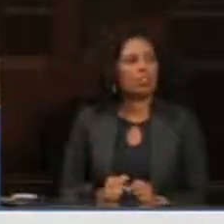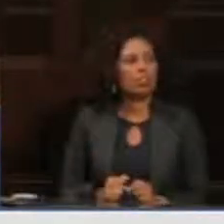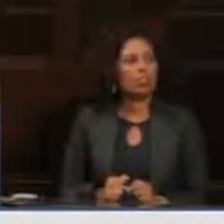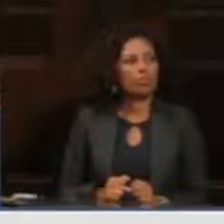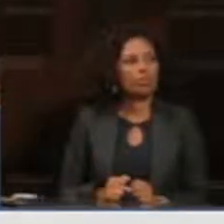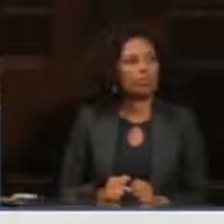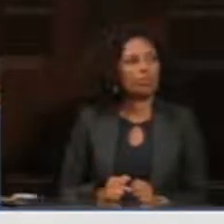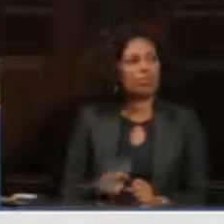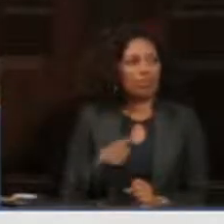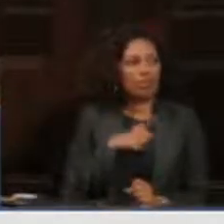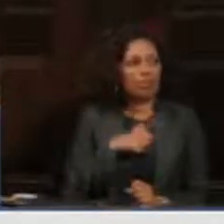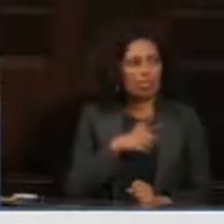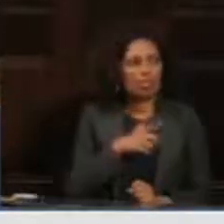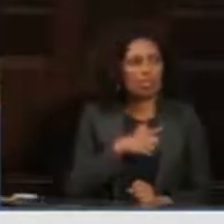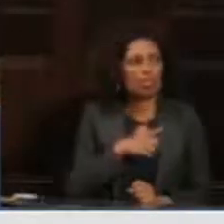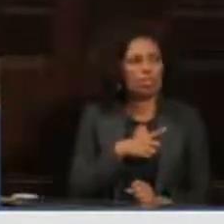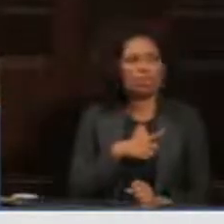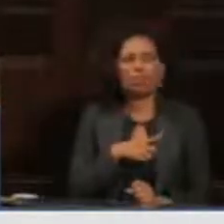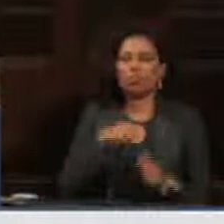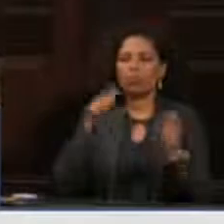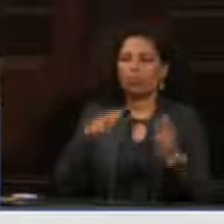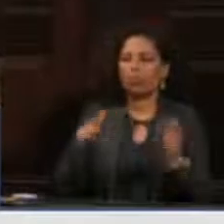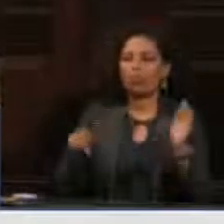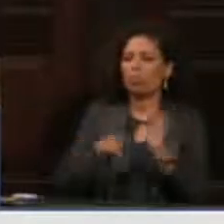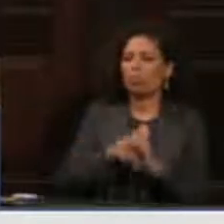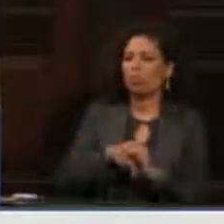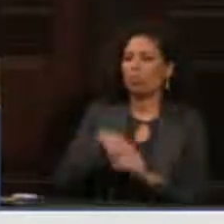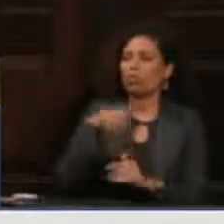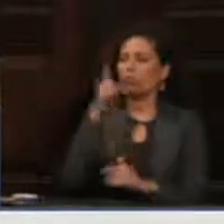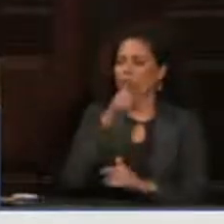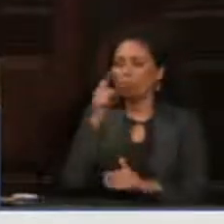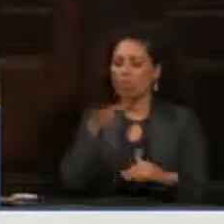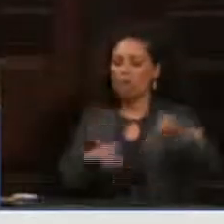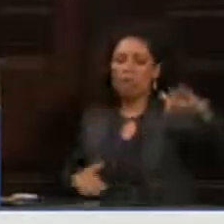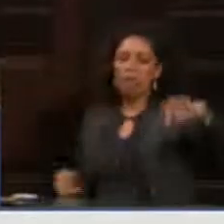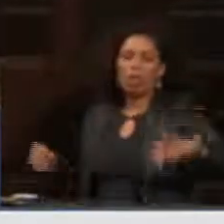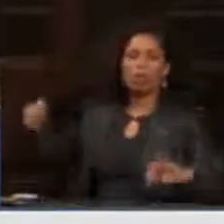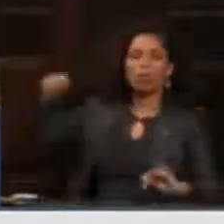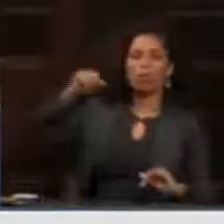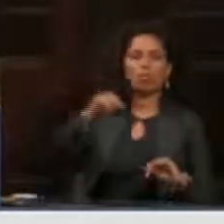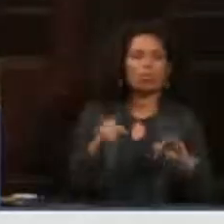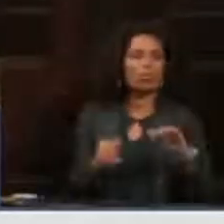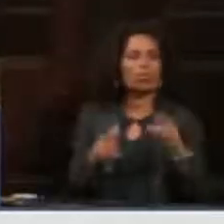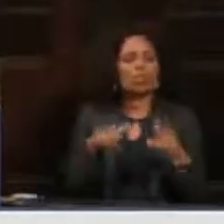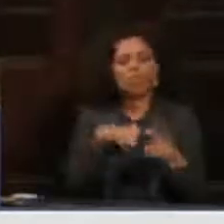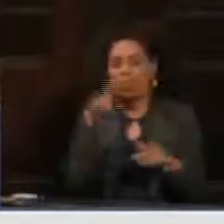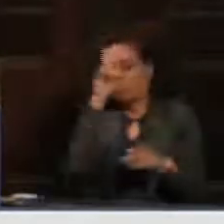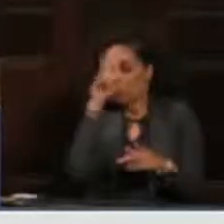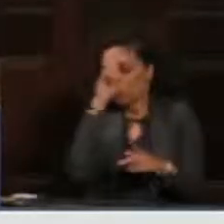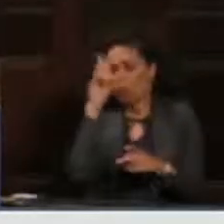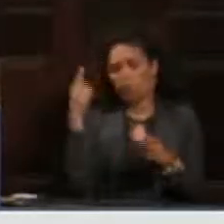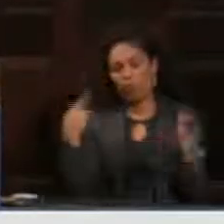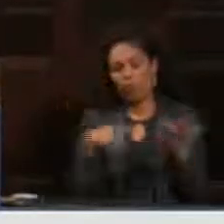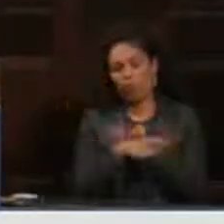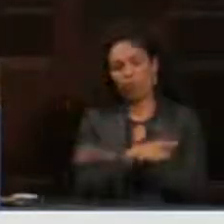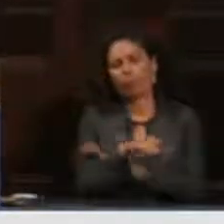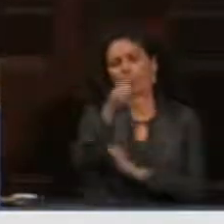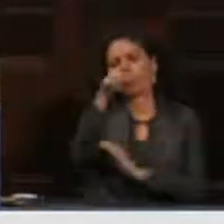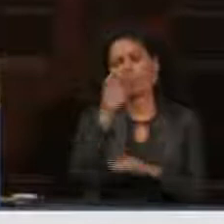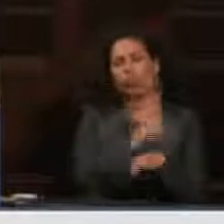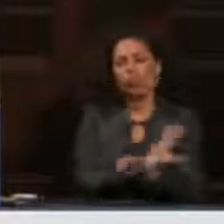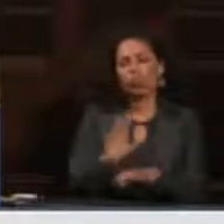Maracanãzinho. Nós temos ali o complexo aquático também. Nós temos todo um histórico na região,